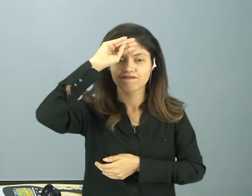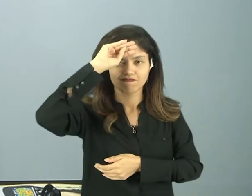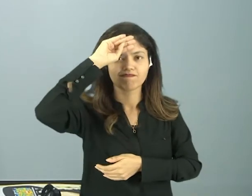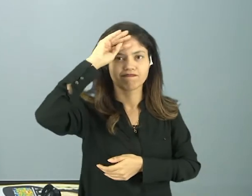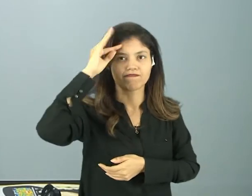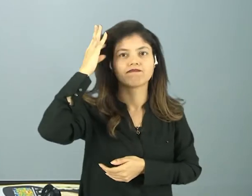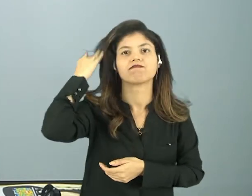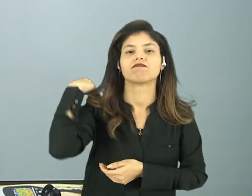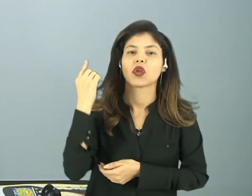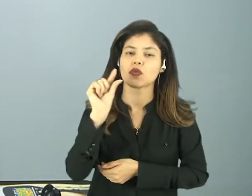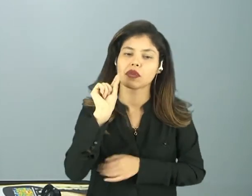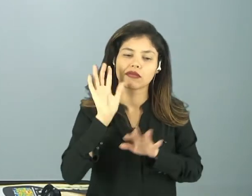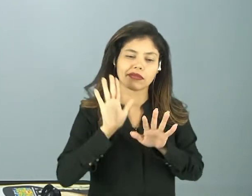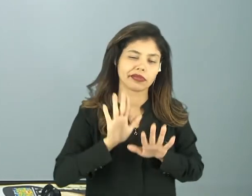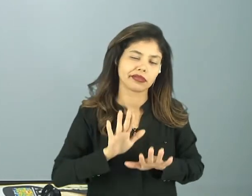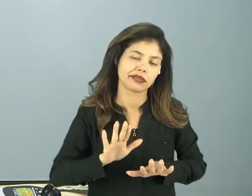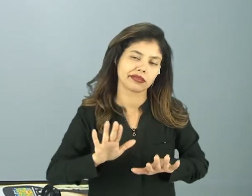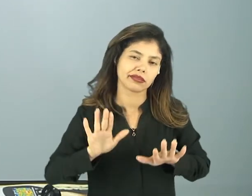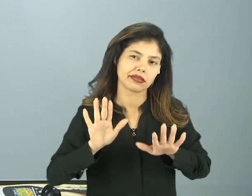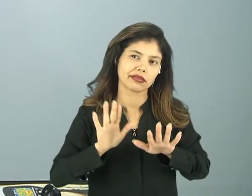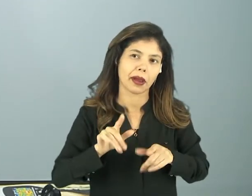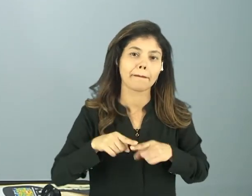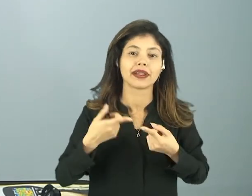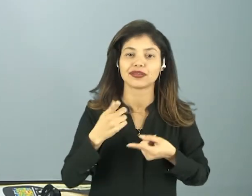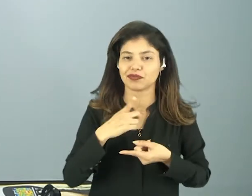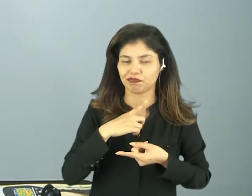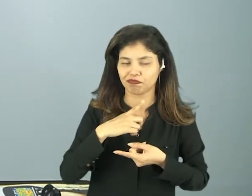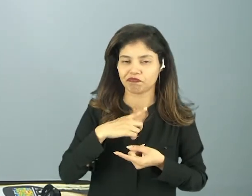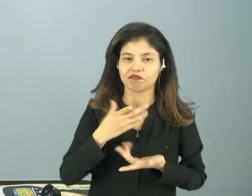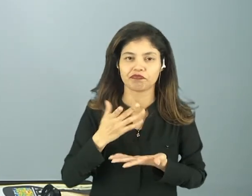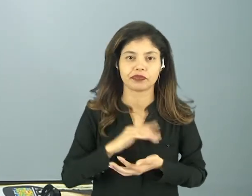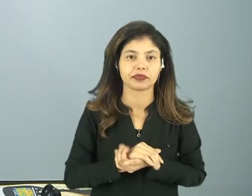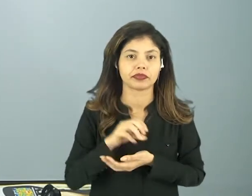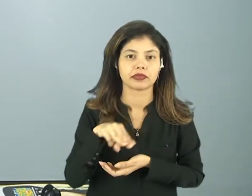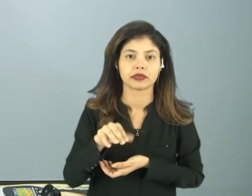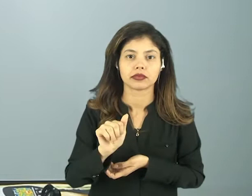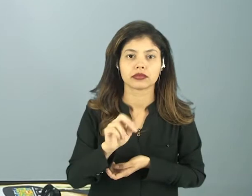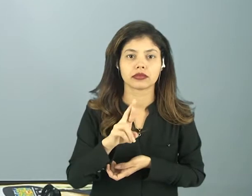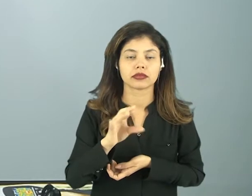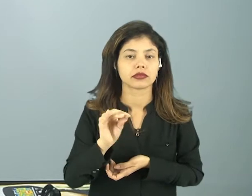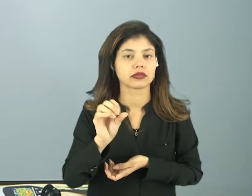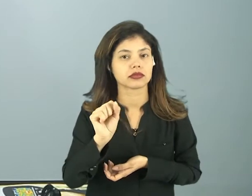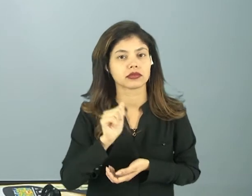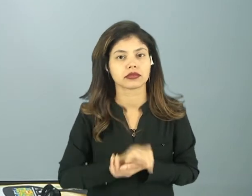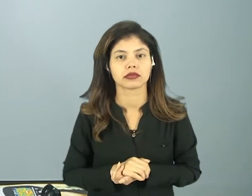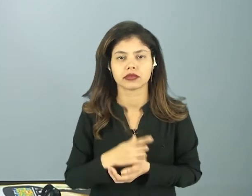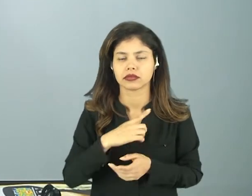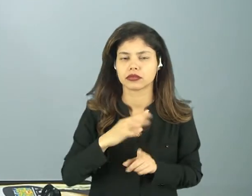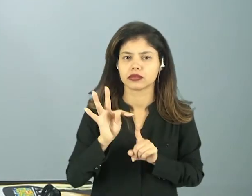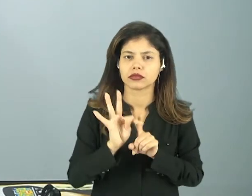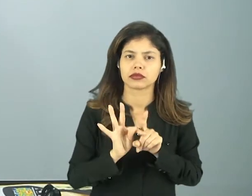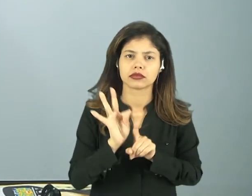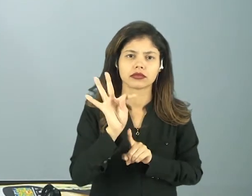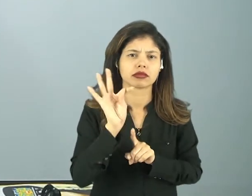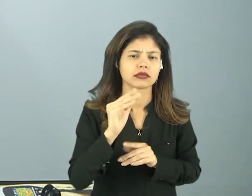um pouco assim leve, mas está. E Marcos? Marcos teria que baixar quanto?